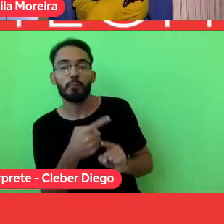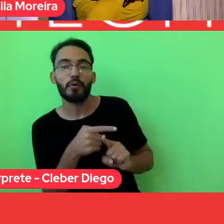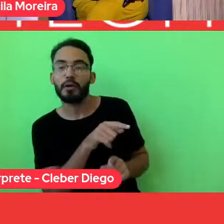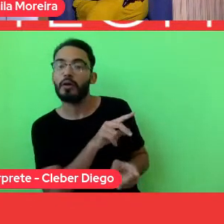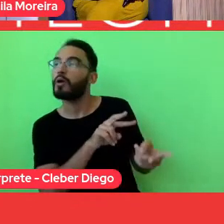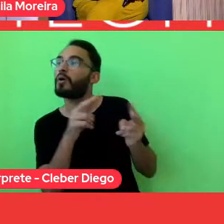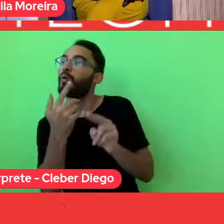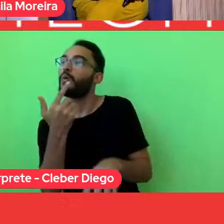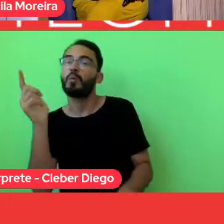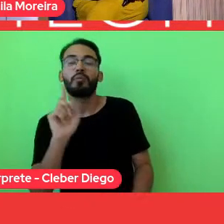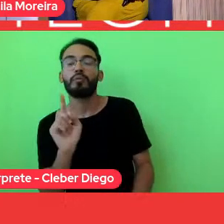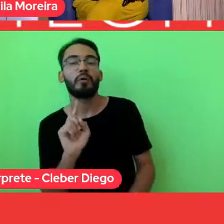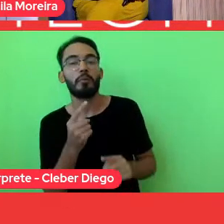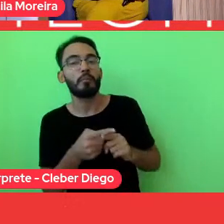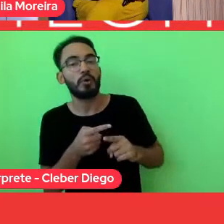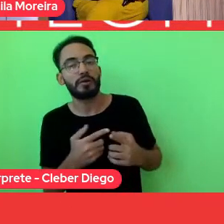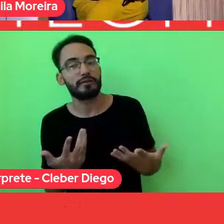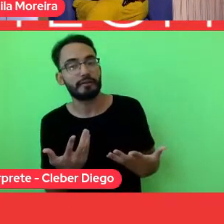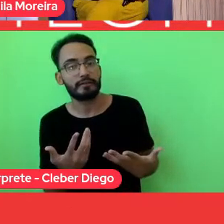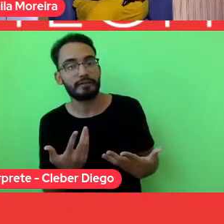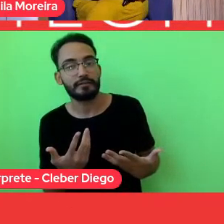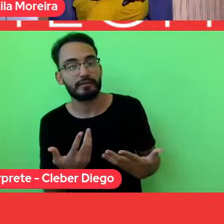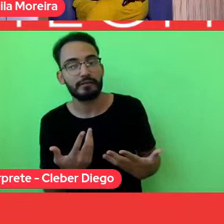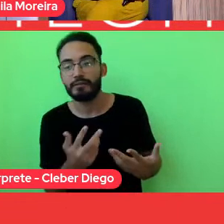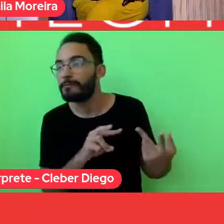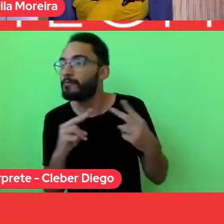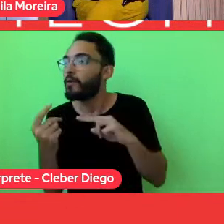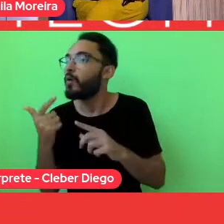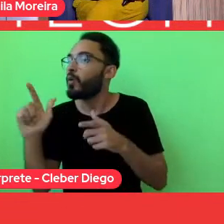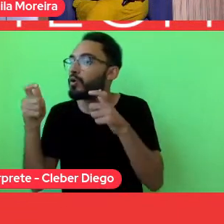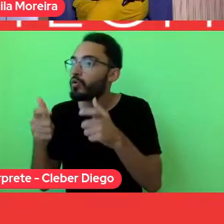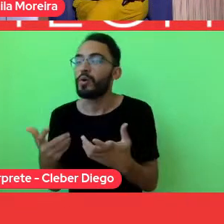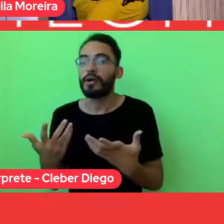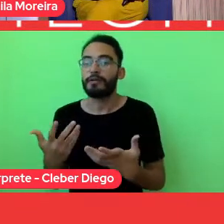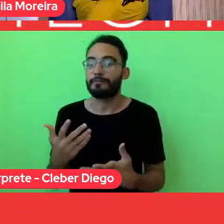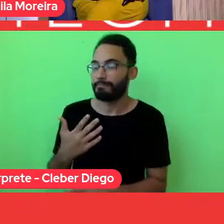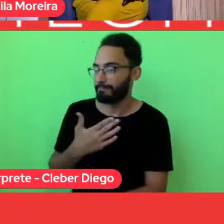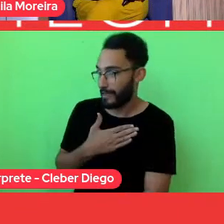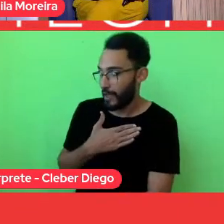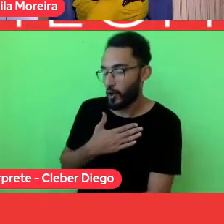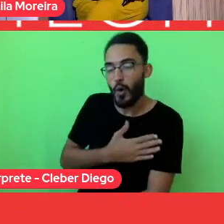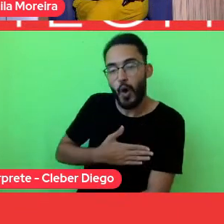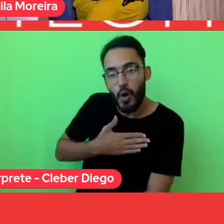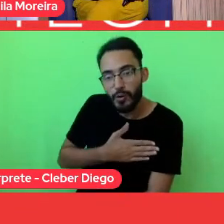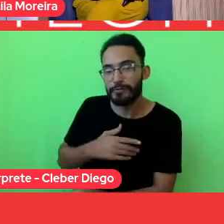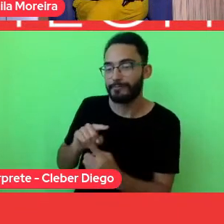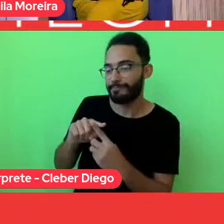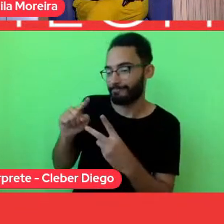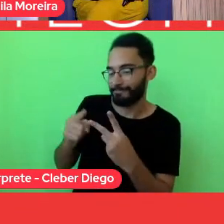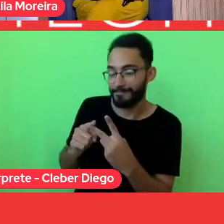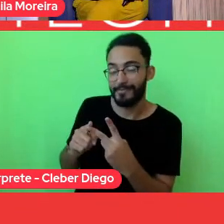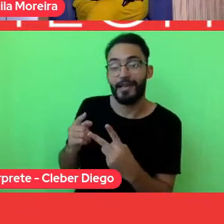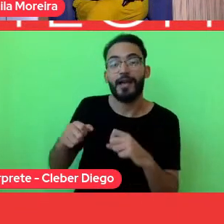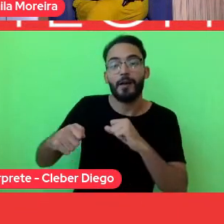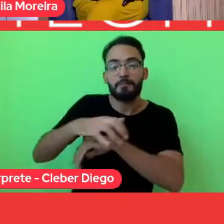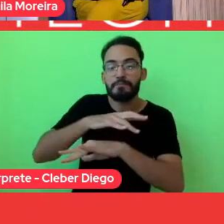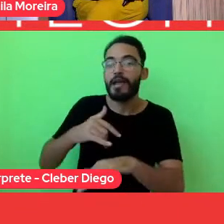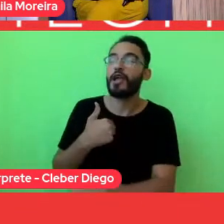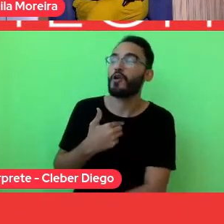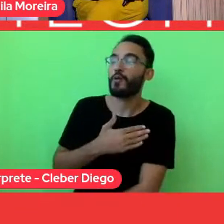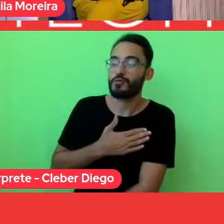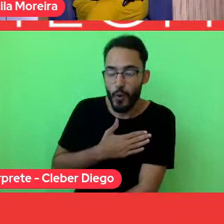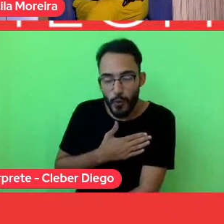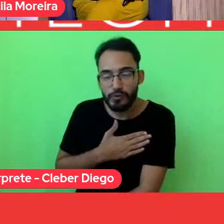resolve fazer o que que você está fazendo? Primeiro, que eu estou fazendo o que eu gosto, segundo, que eu estou num ambiente que eu gostaria de